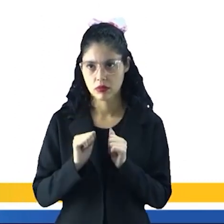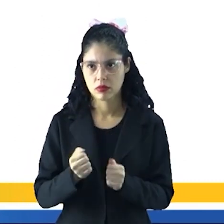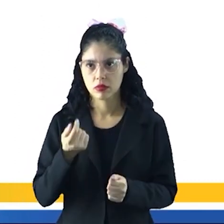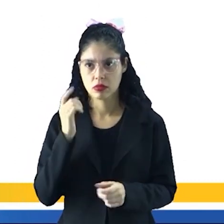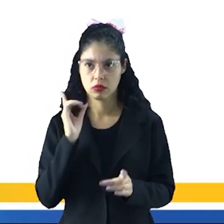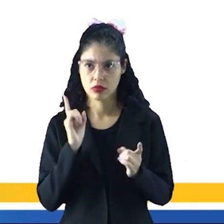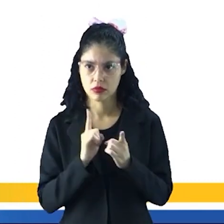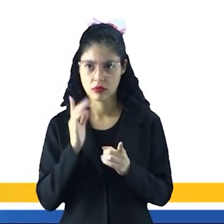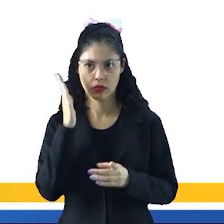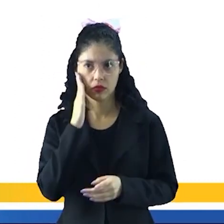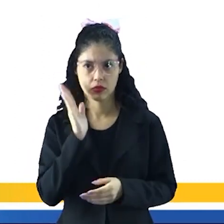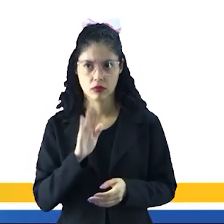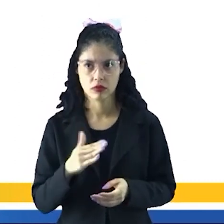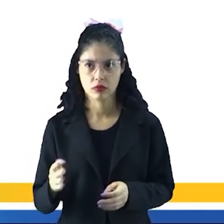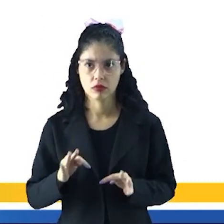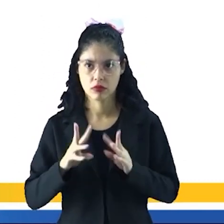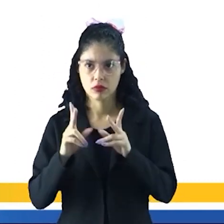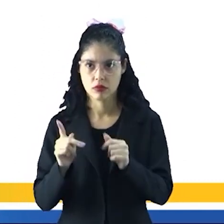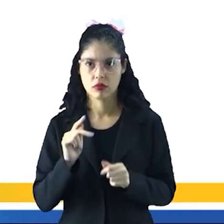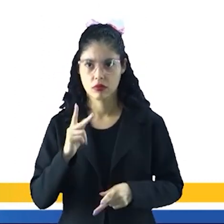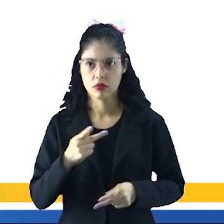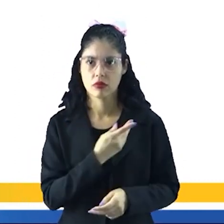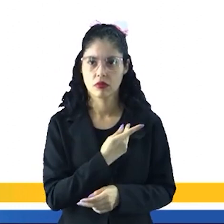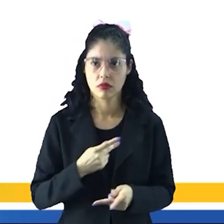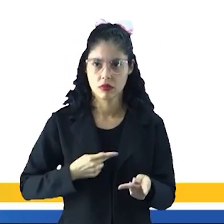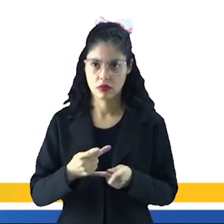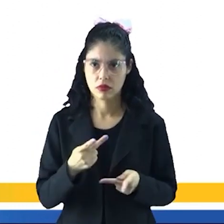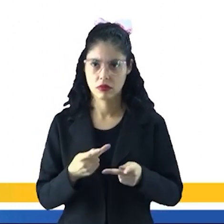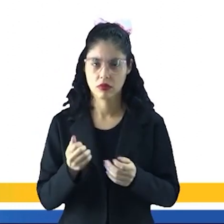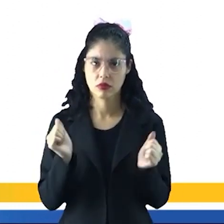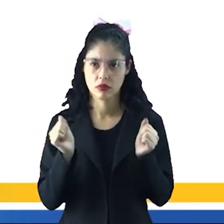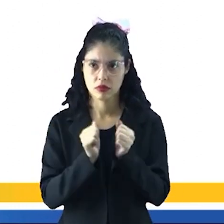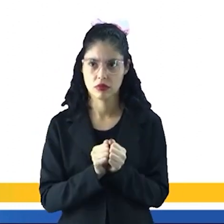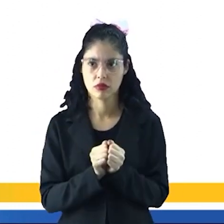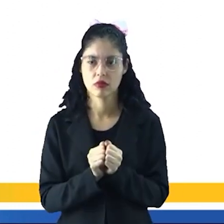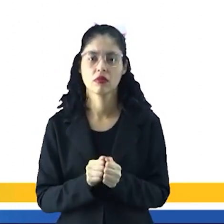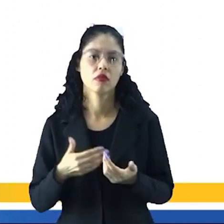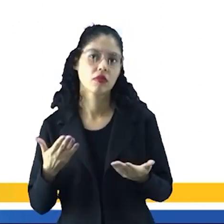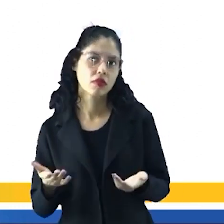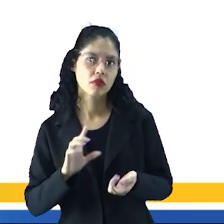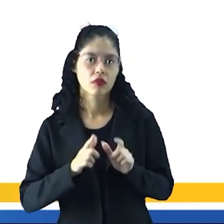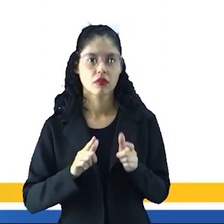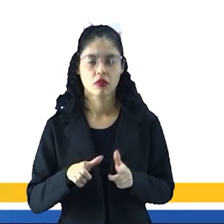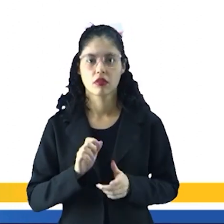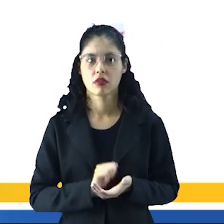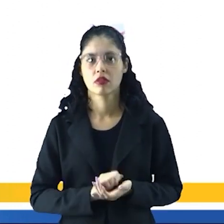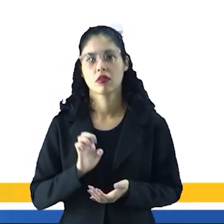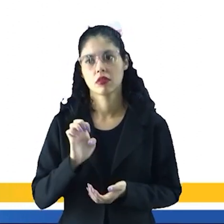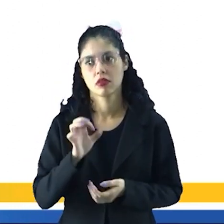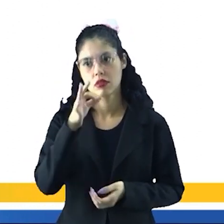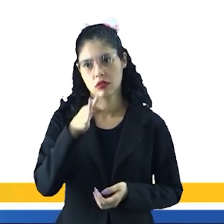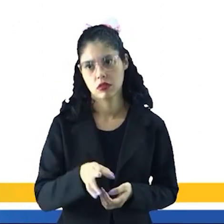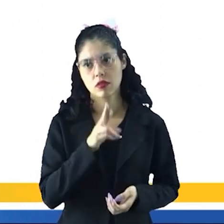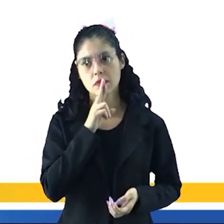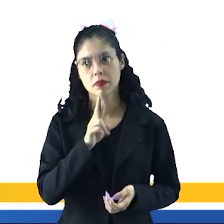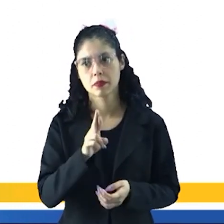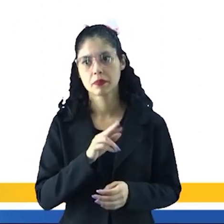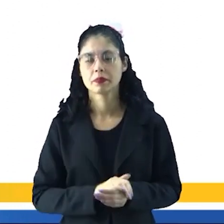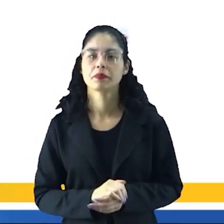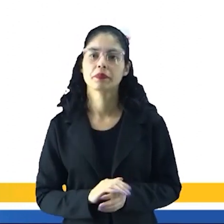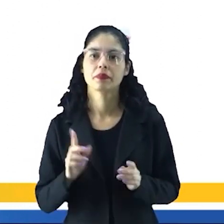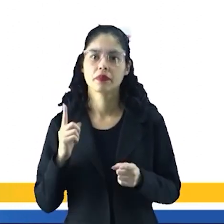só podem ser entendidas quando todas as obras desse projeto estão juntas. A letra E é a resposta